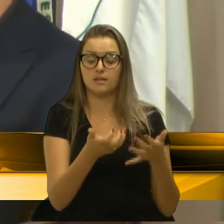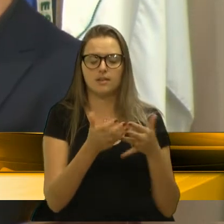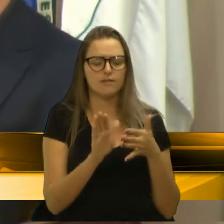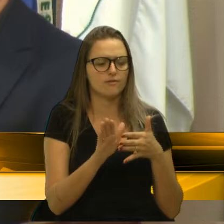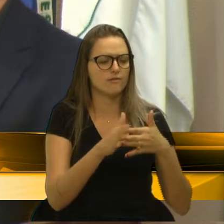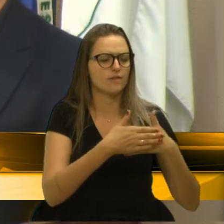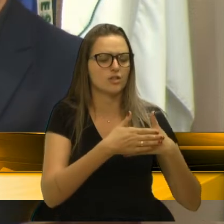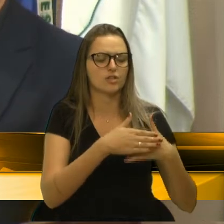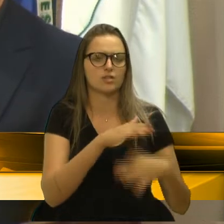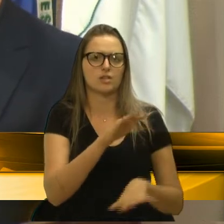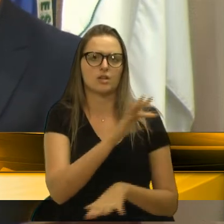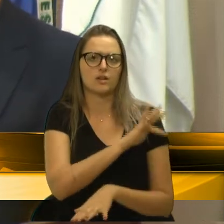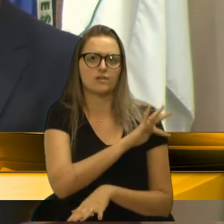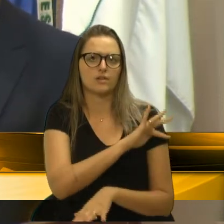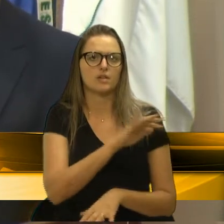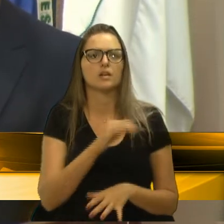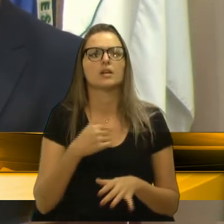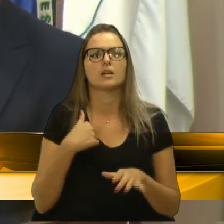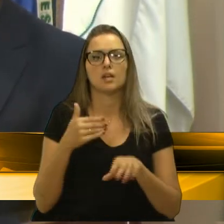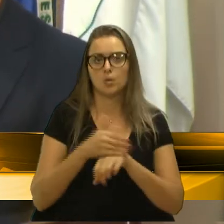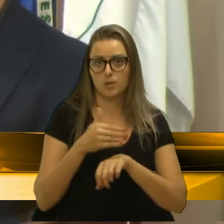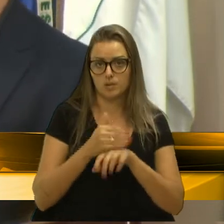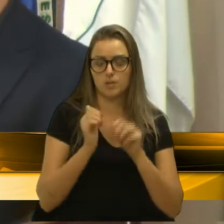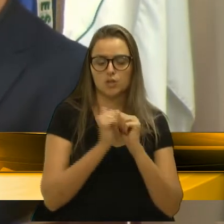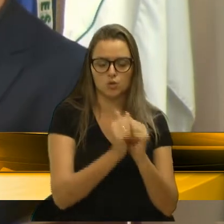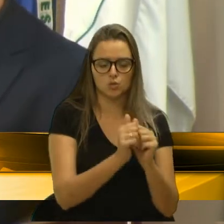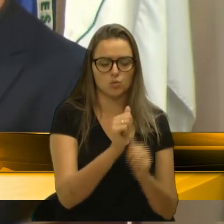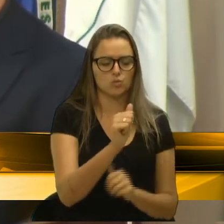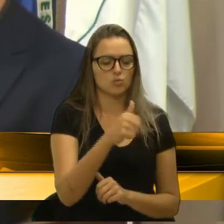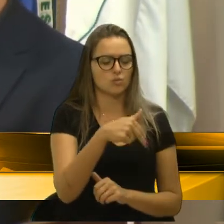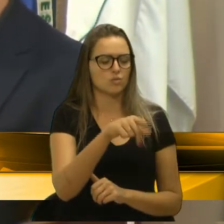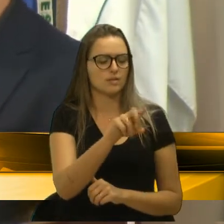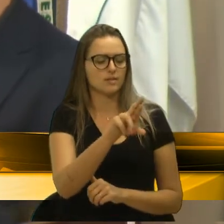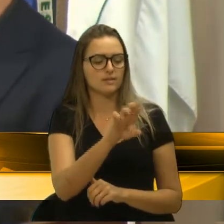Participei de algumas reuniões com o senhor André Vientaus, sempre